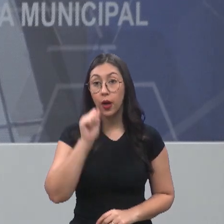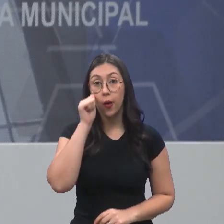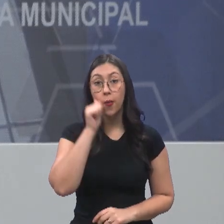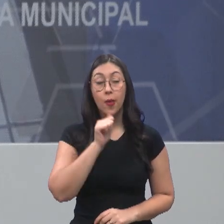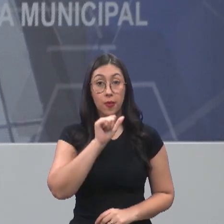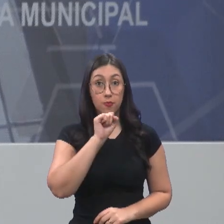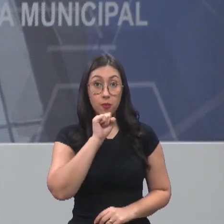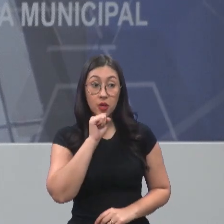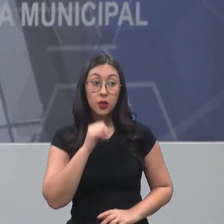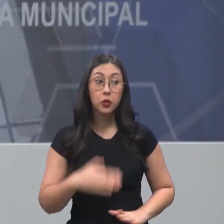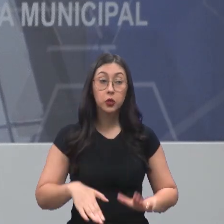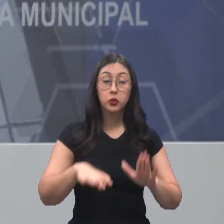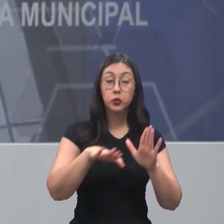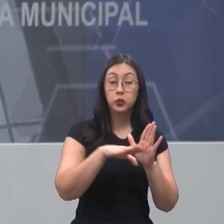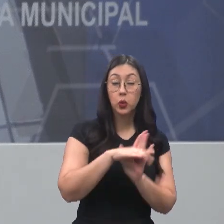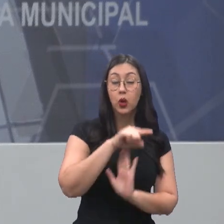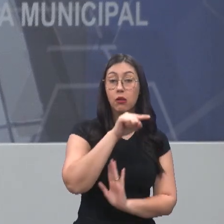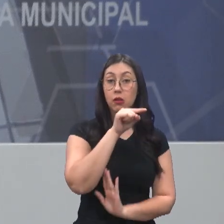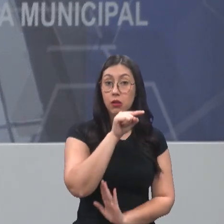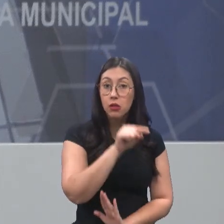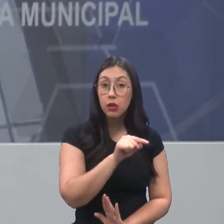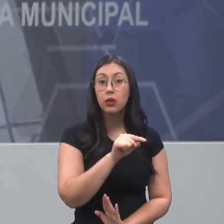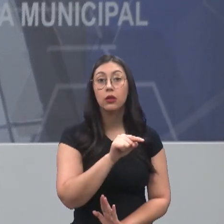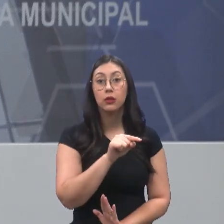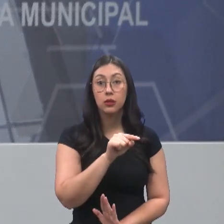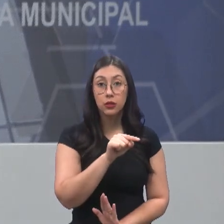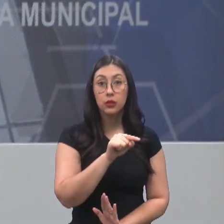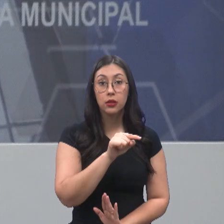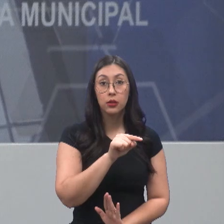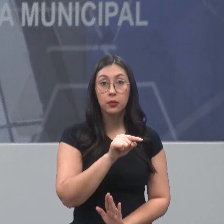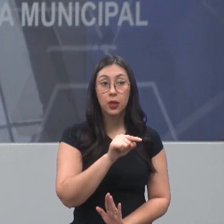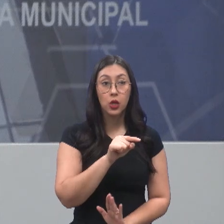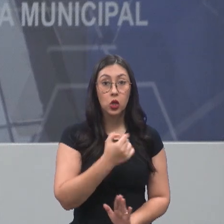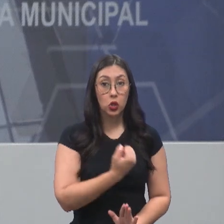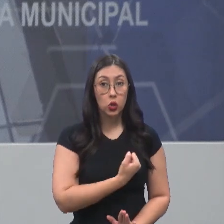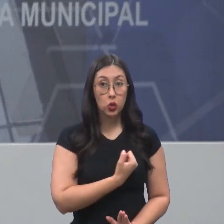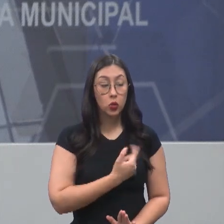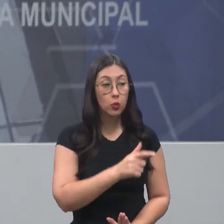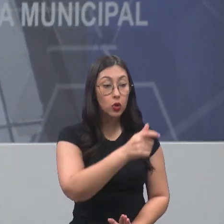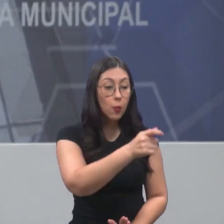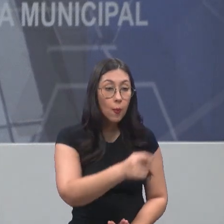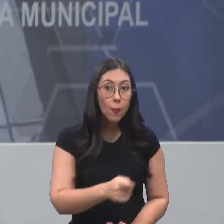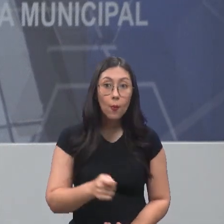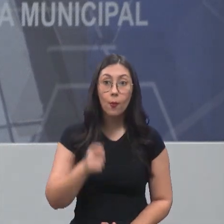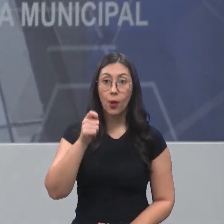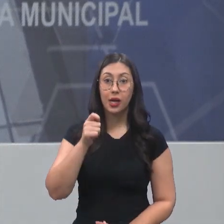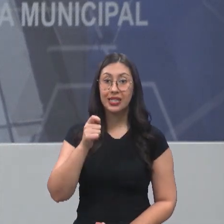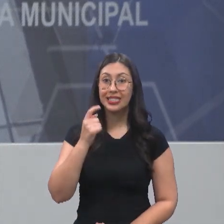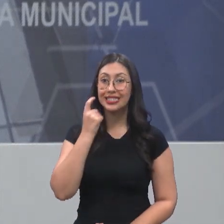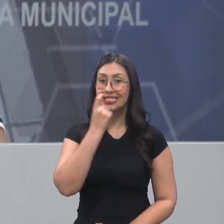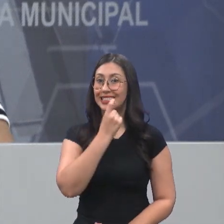chegou cedo para pegar a senha para consulta de dentista.